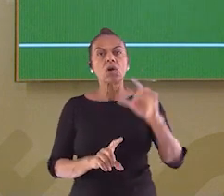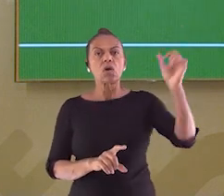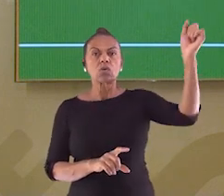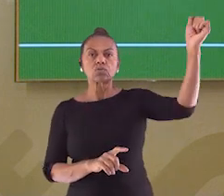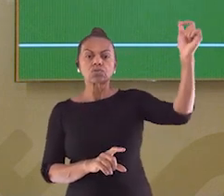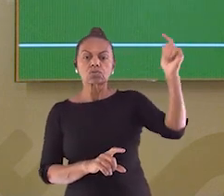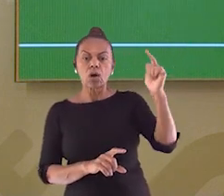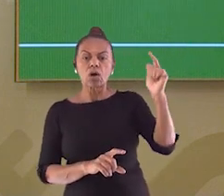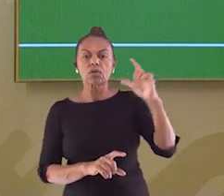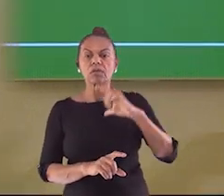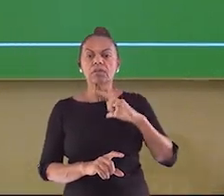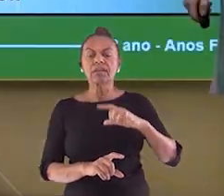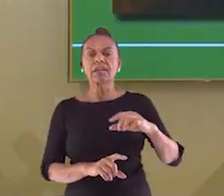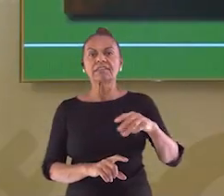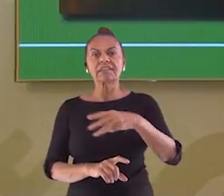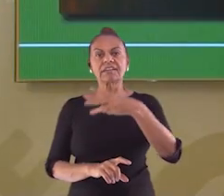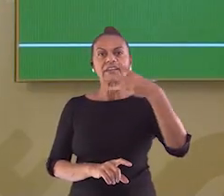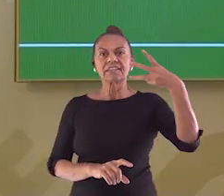três tipos de